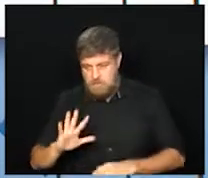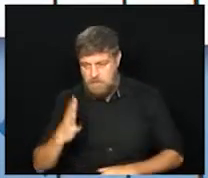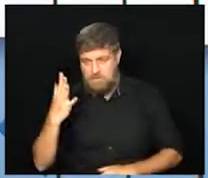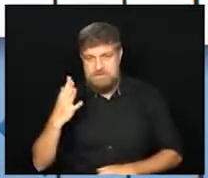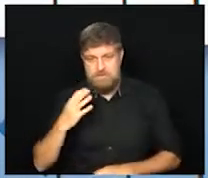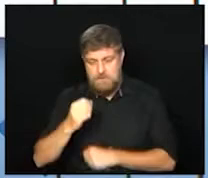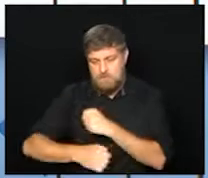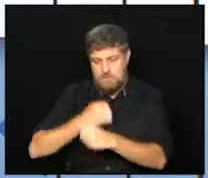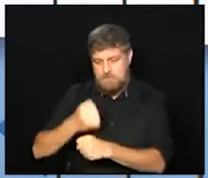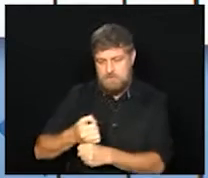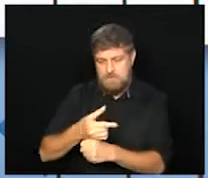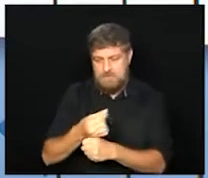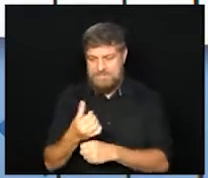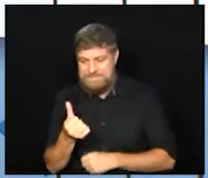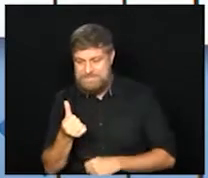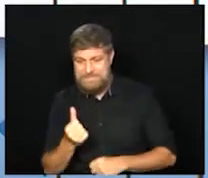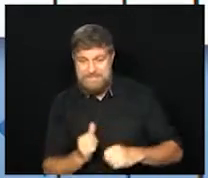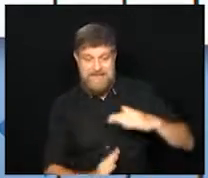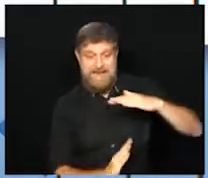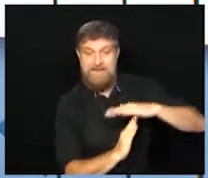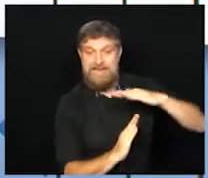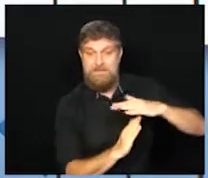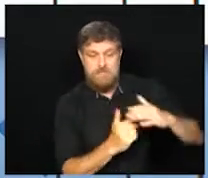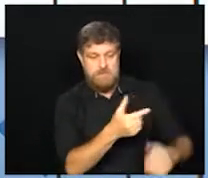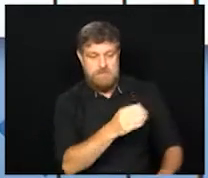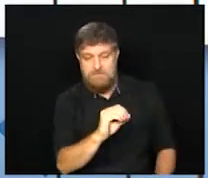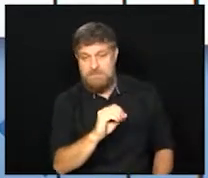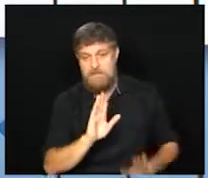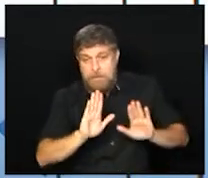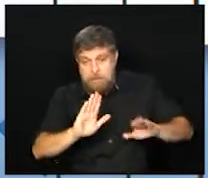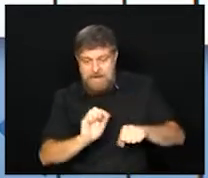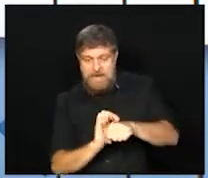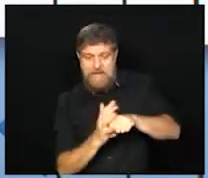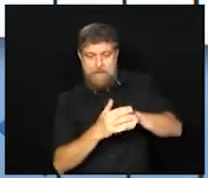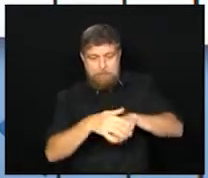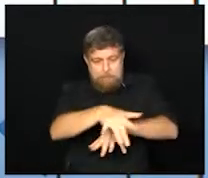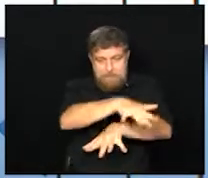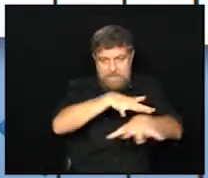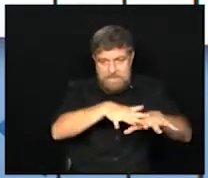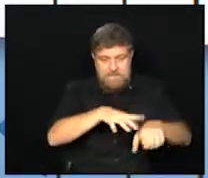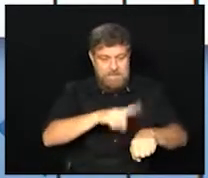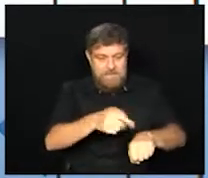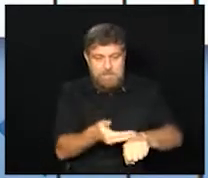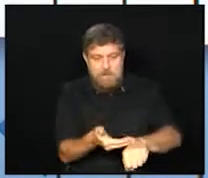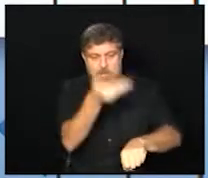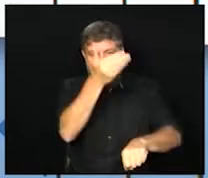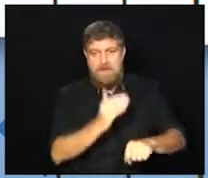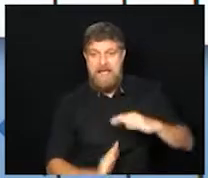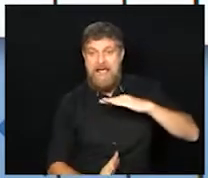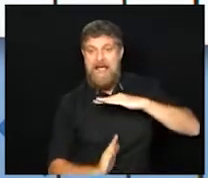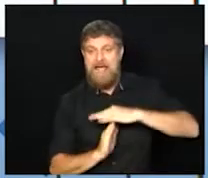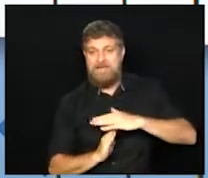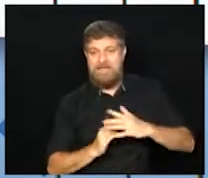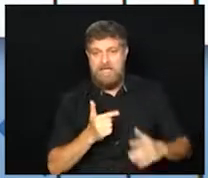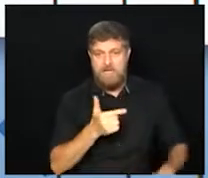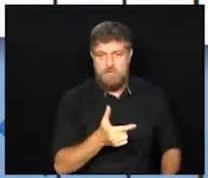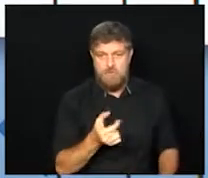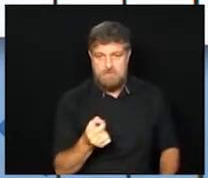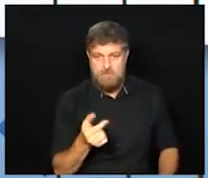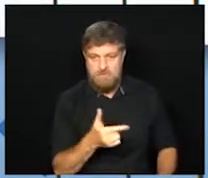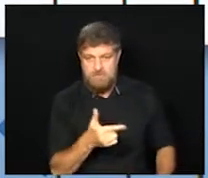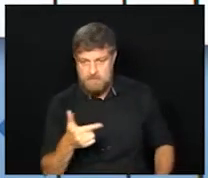2016, venceriam em 2020 e, por conta da pandemia, foram prorrogados até 2022. Então, se